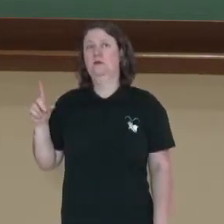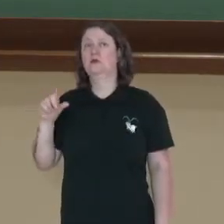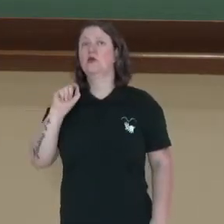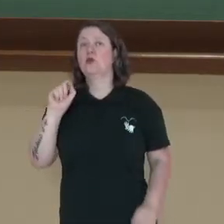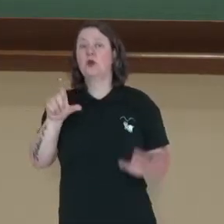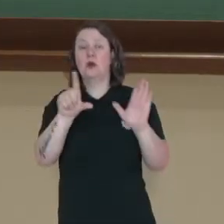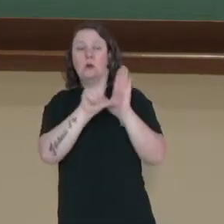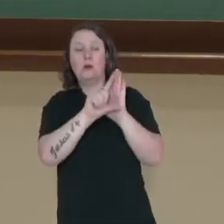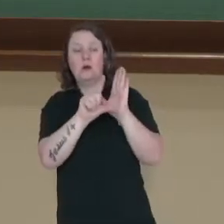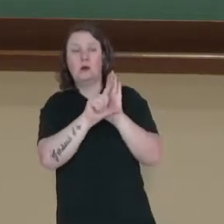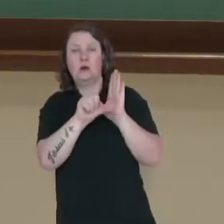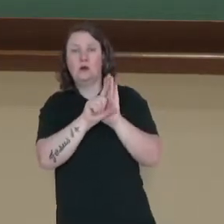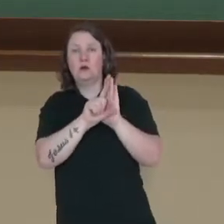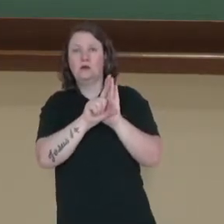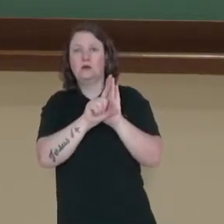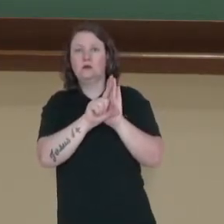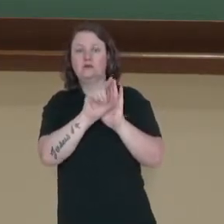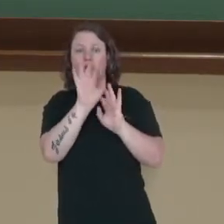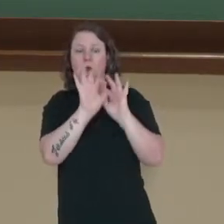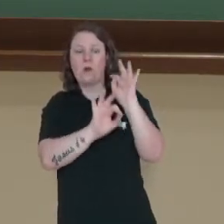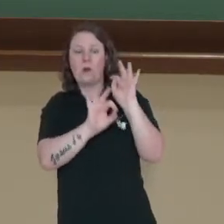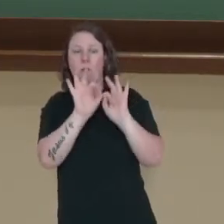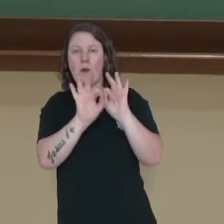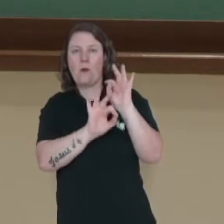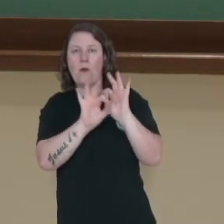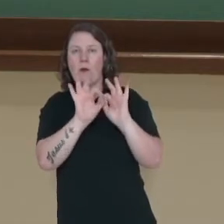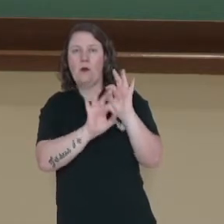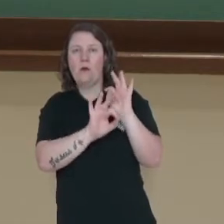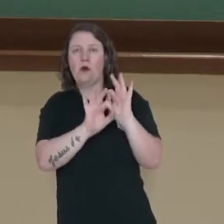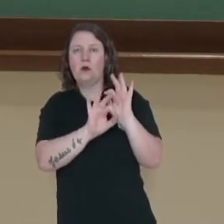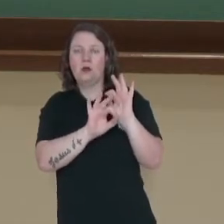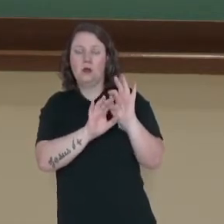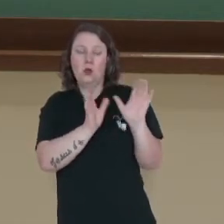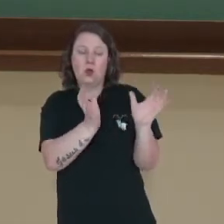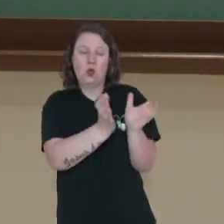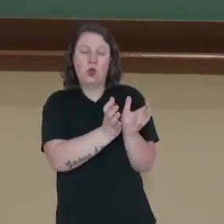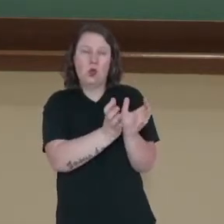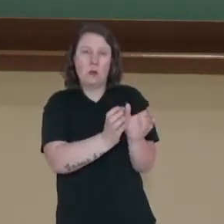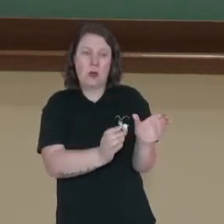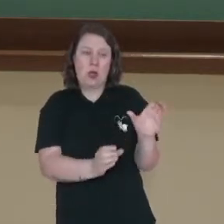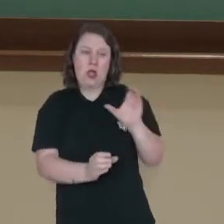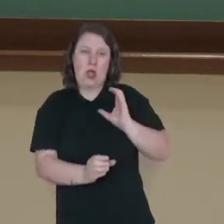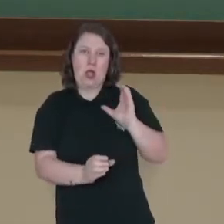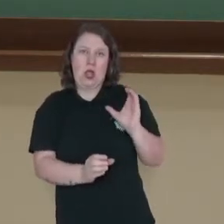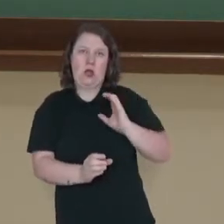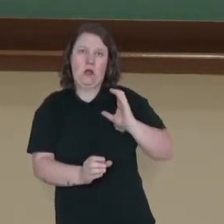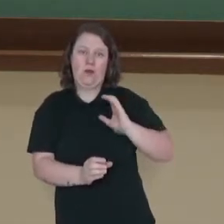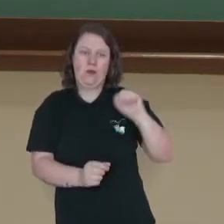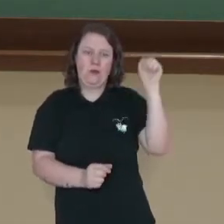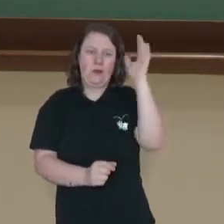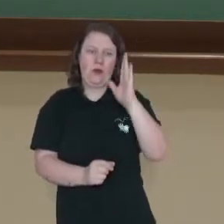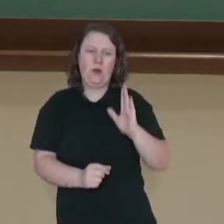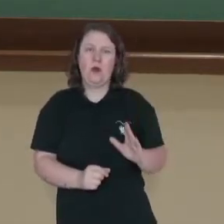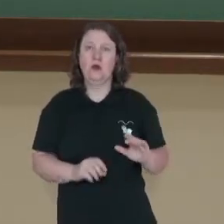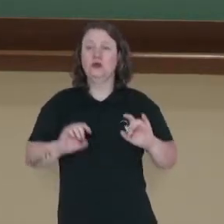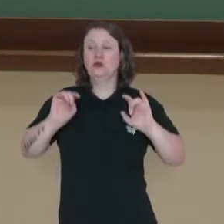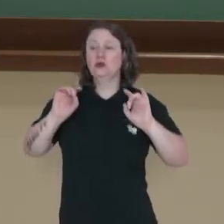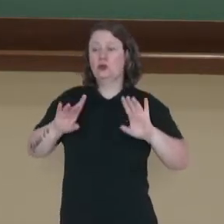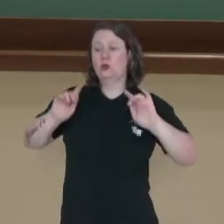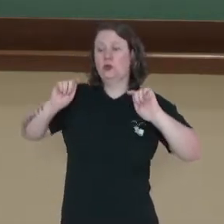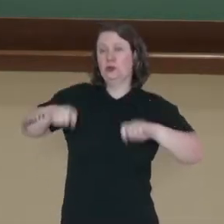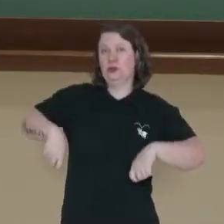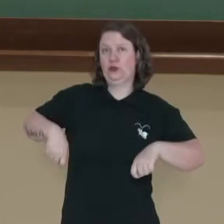lei, né, feita, né, sobre a pressão aí da elite fundiária no Brasil, que vai dizer que só se podia se